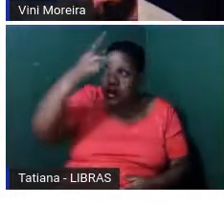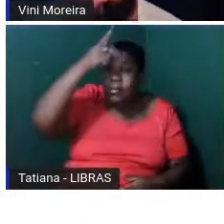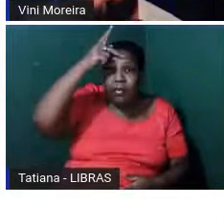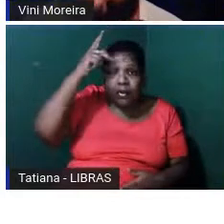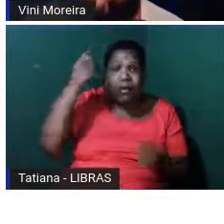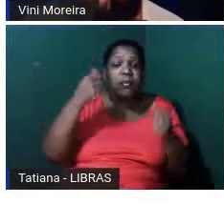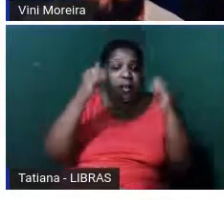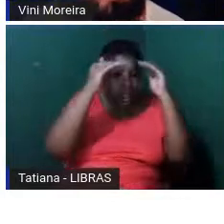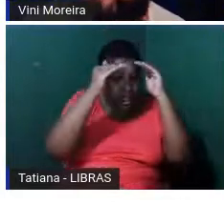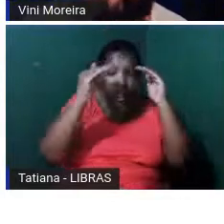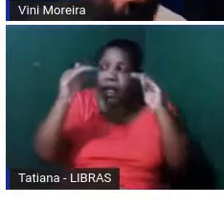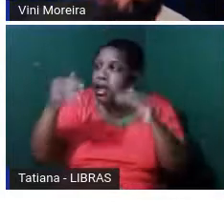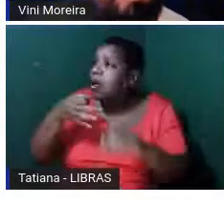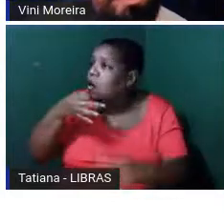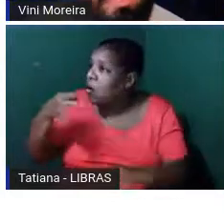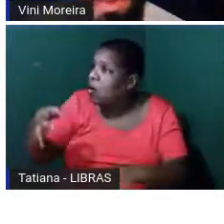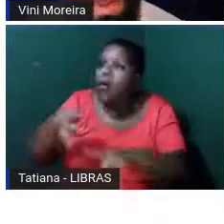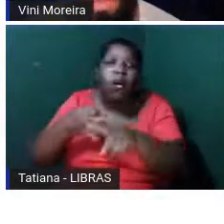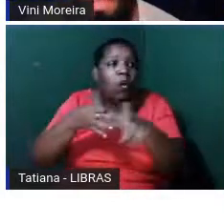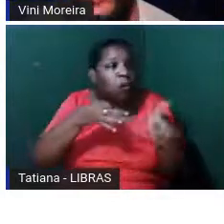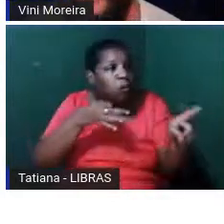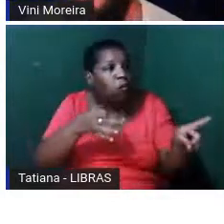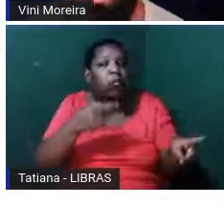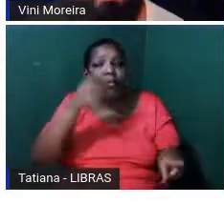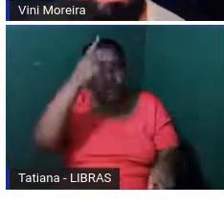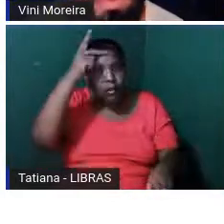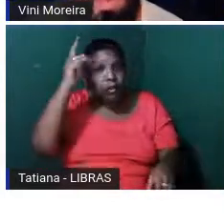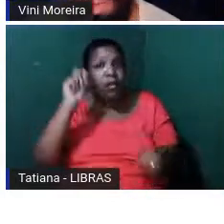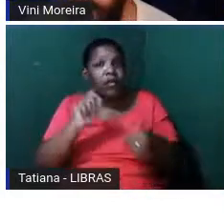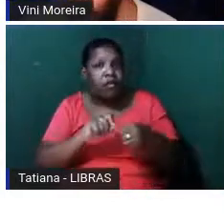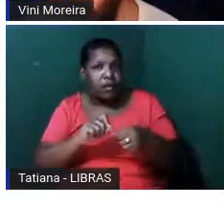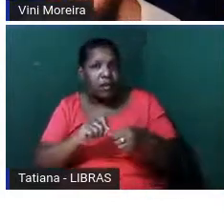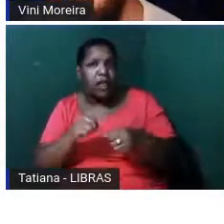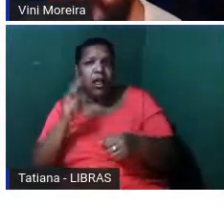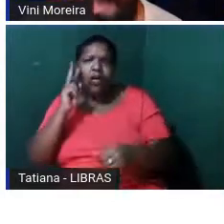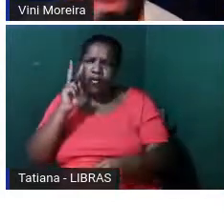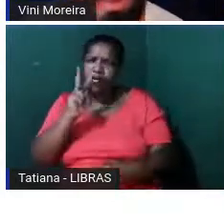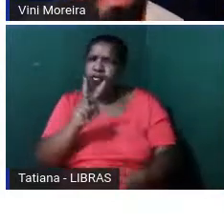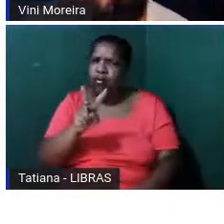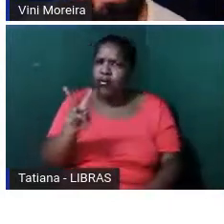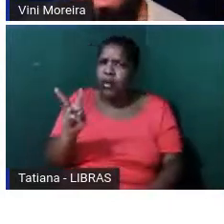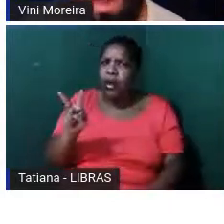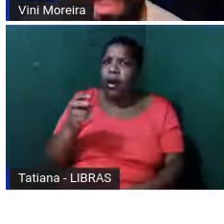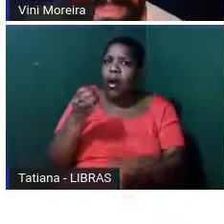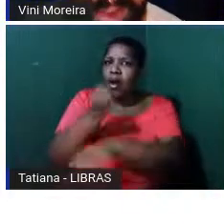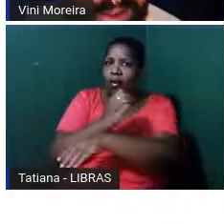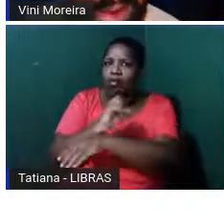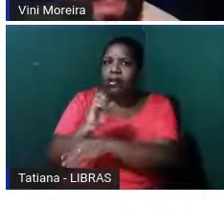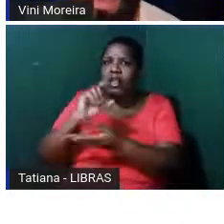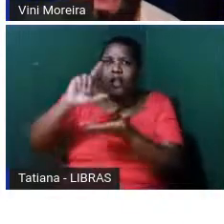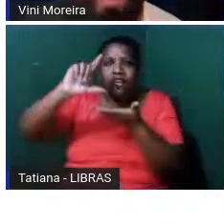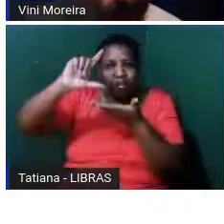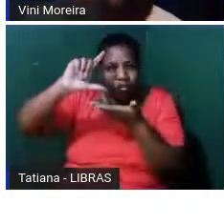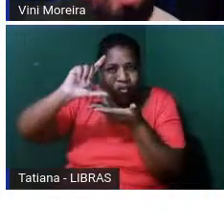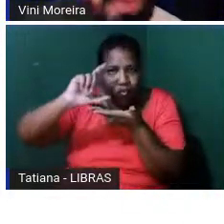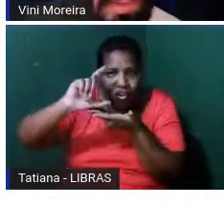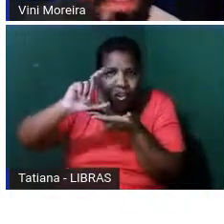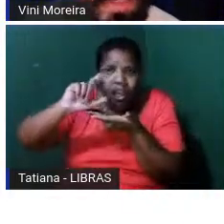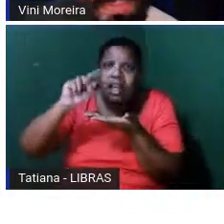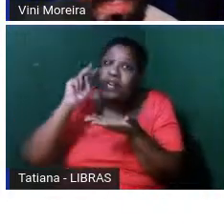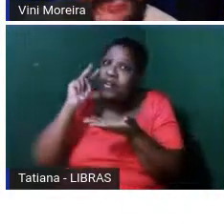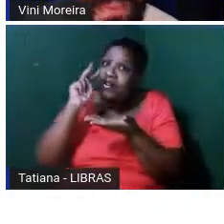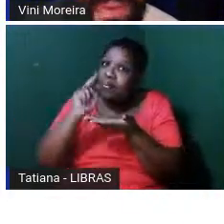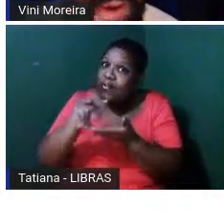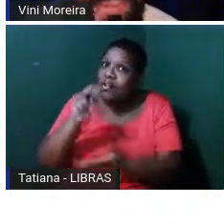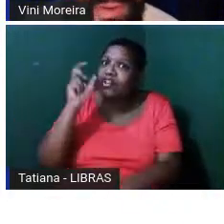tem que respeitar o que essas outras pessoas fizeram todo mundo aqui viu a oficina de fotografia e viu como é